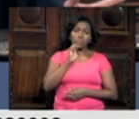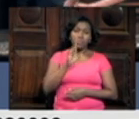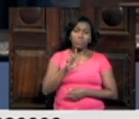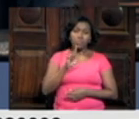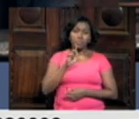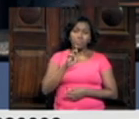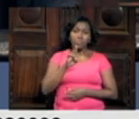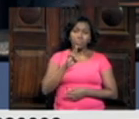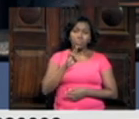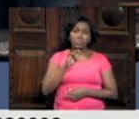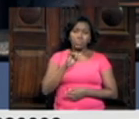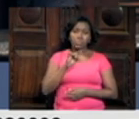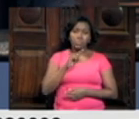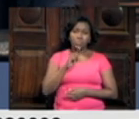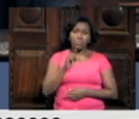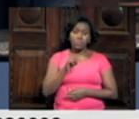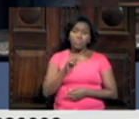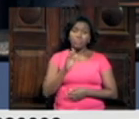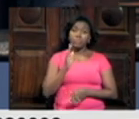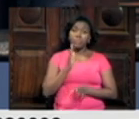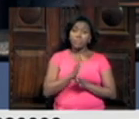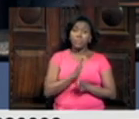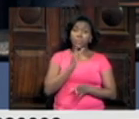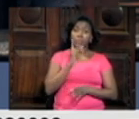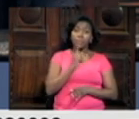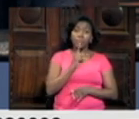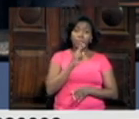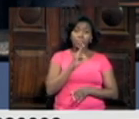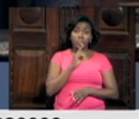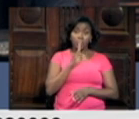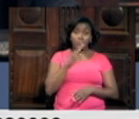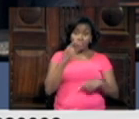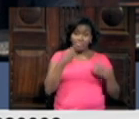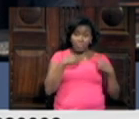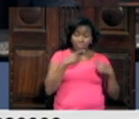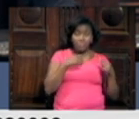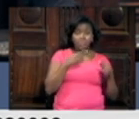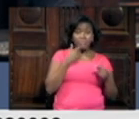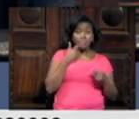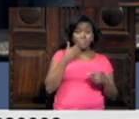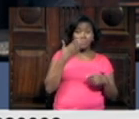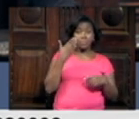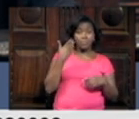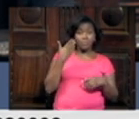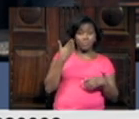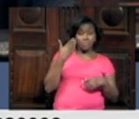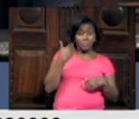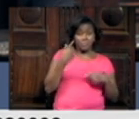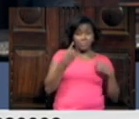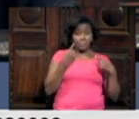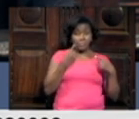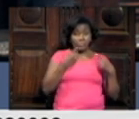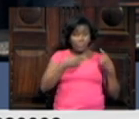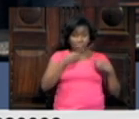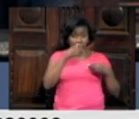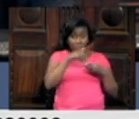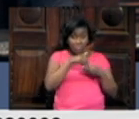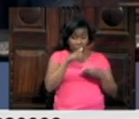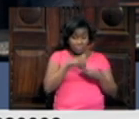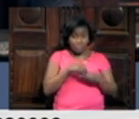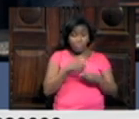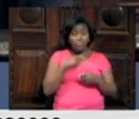o PRB foi muito decente comigo nessa eleição. Não falei com Vossa